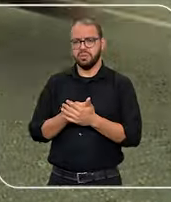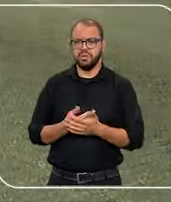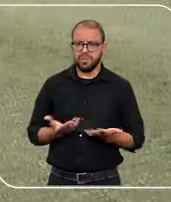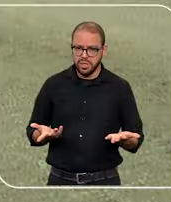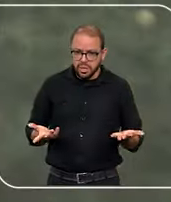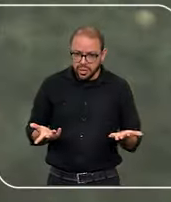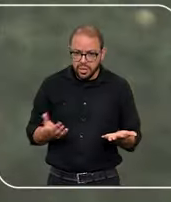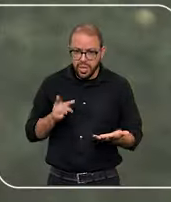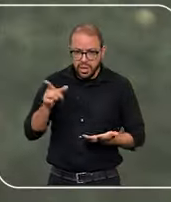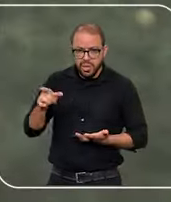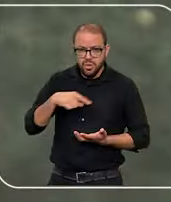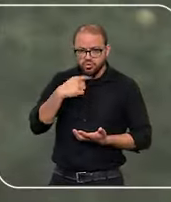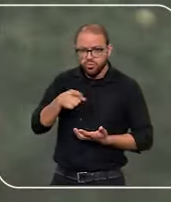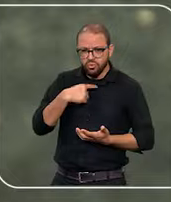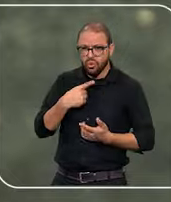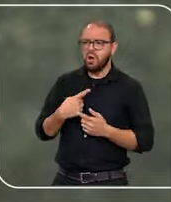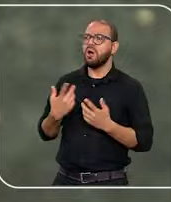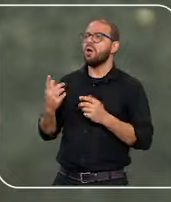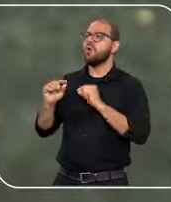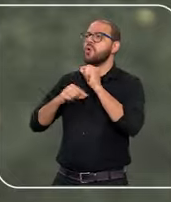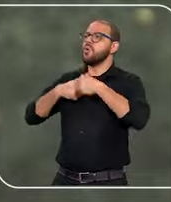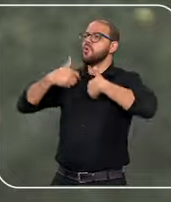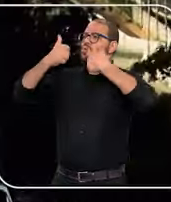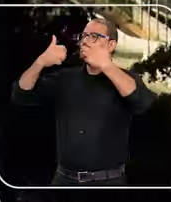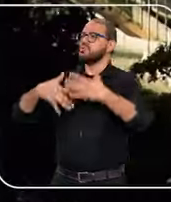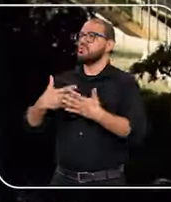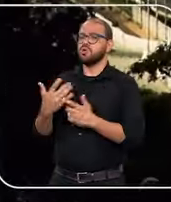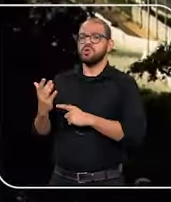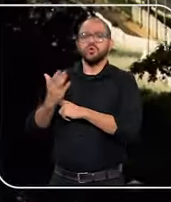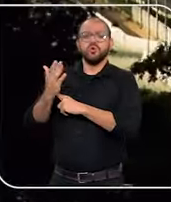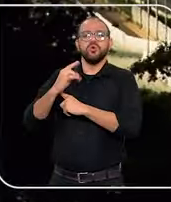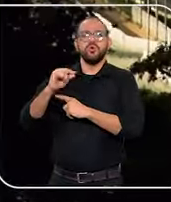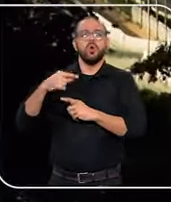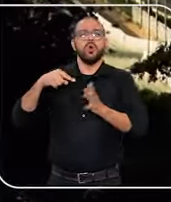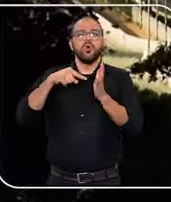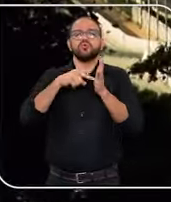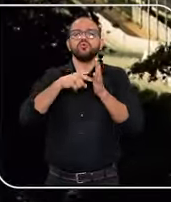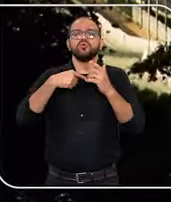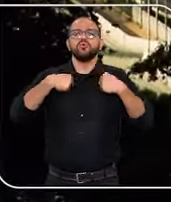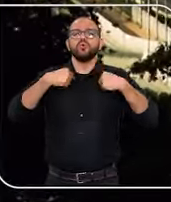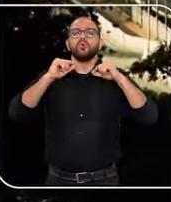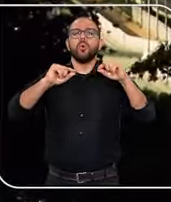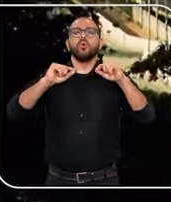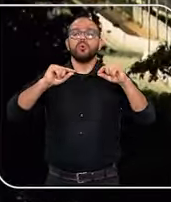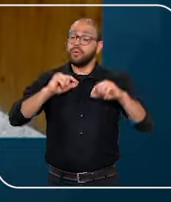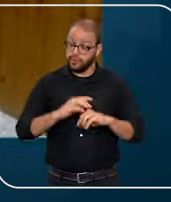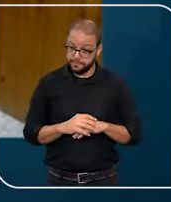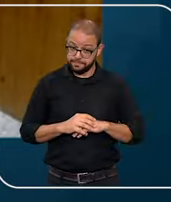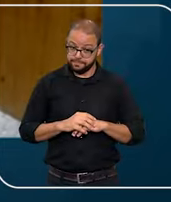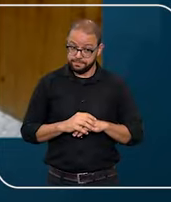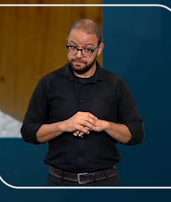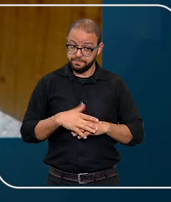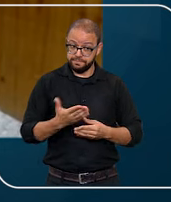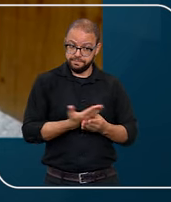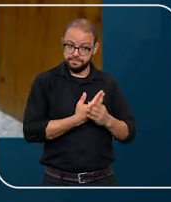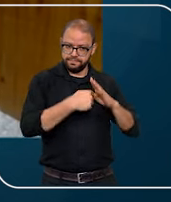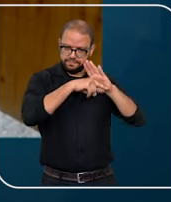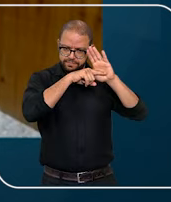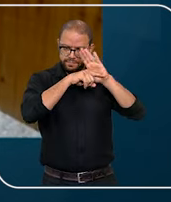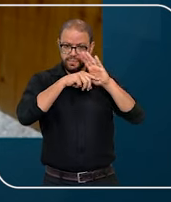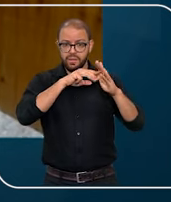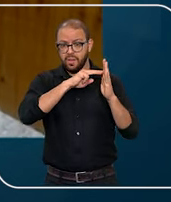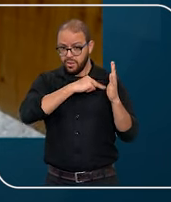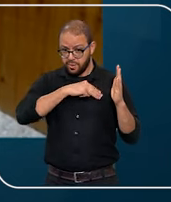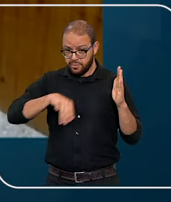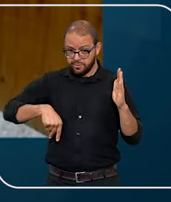decisão sumária sem que tenham a chance de se defender ou mesmo saber do que estão sendo acusados. No caso analisado,